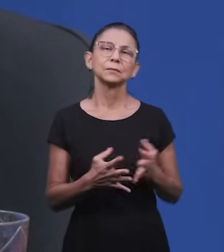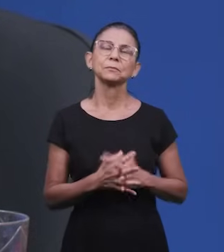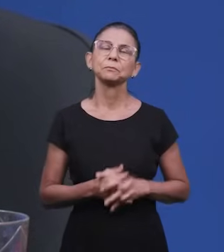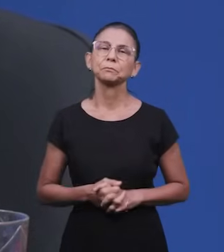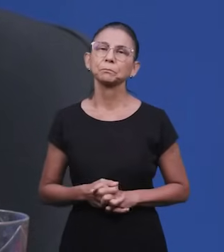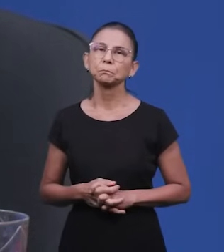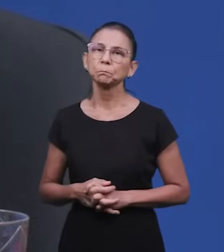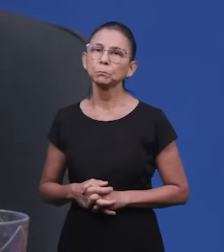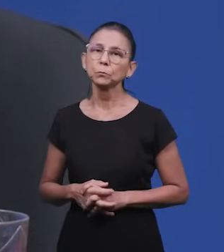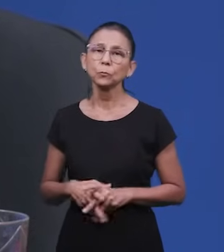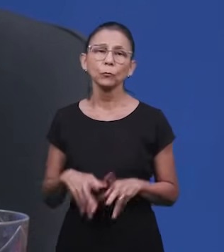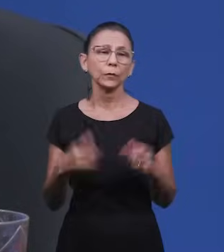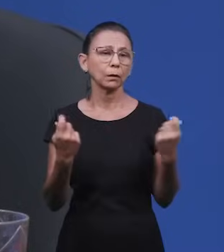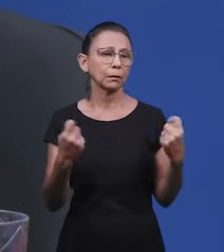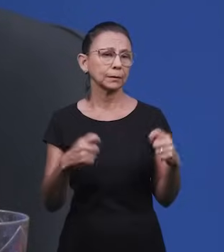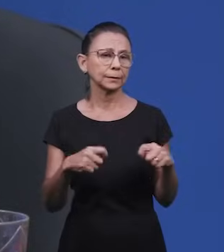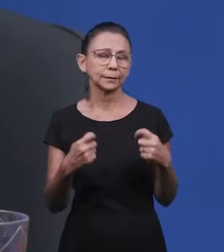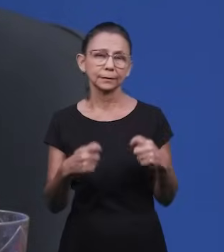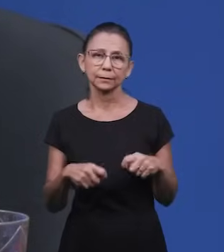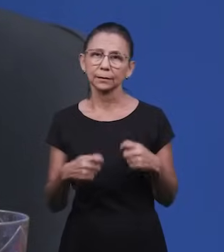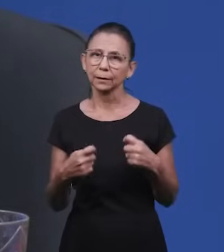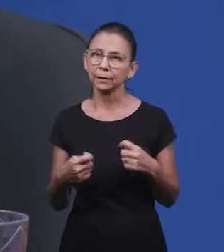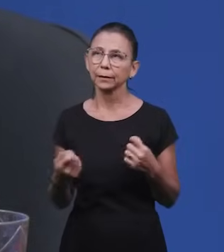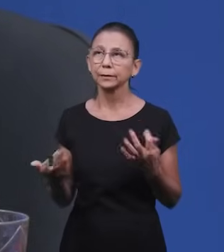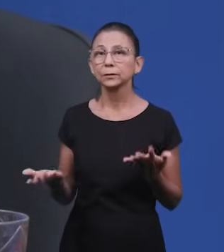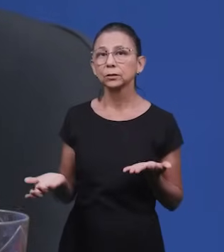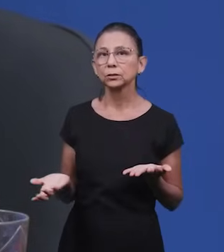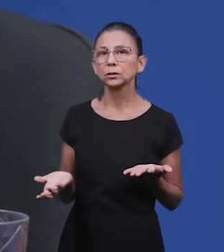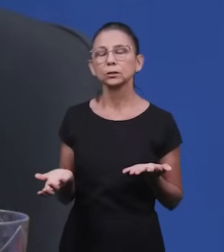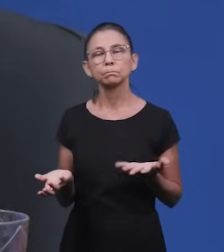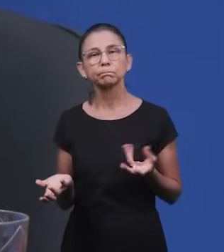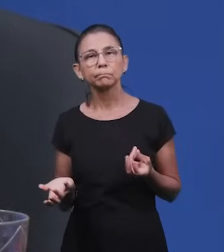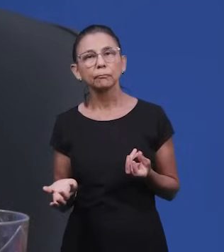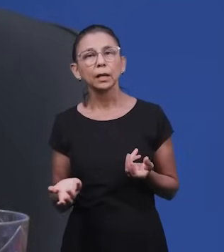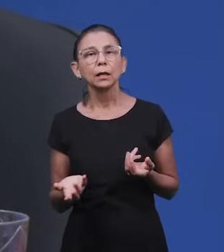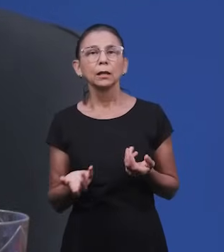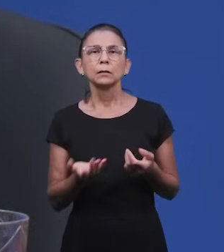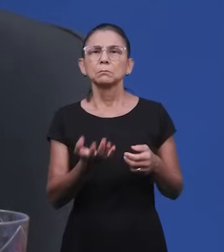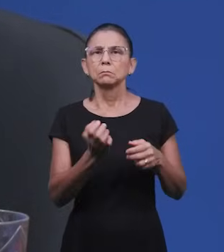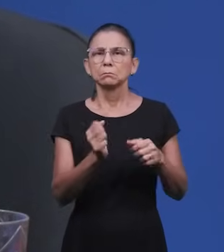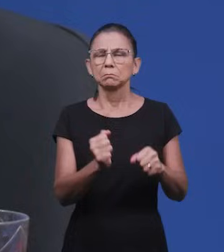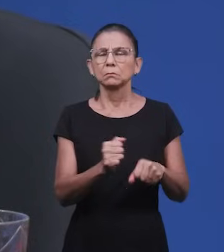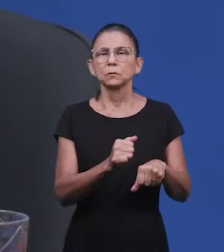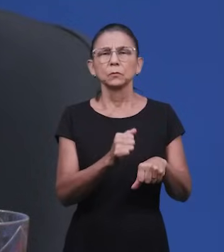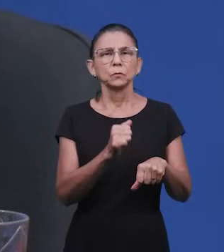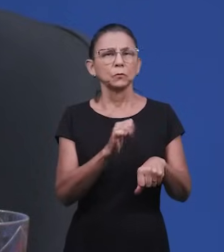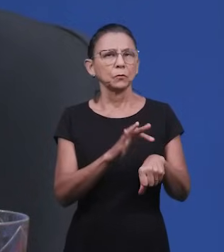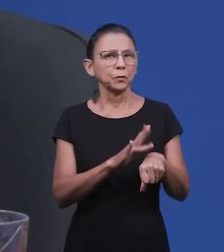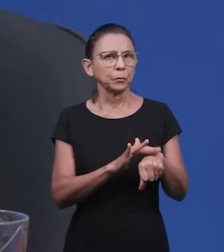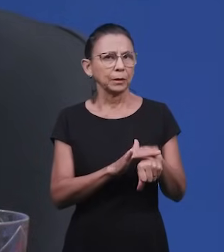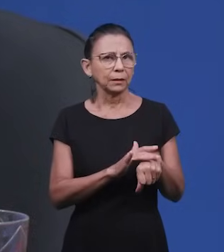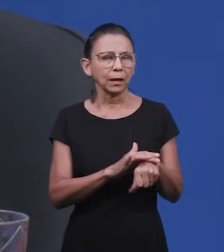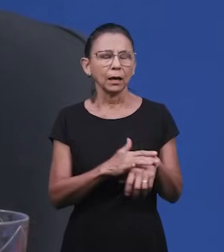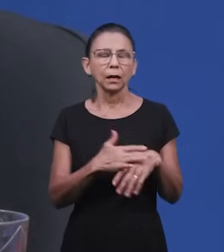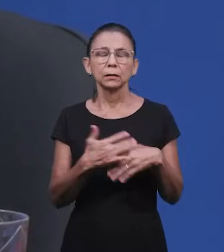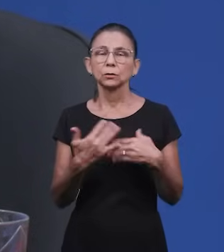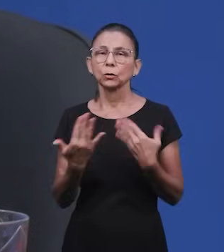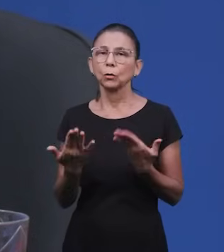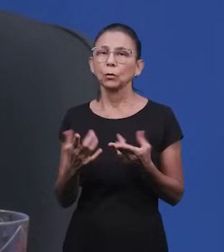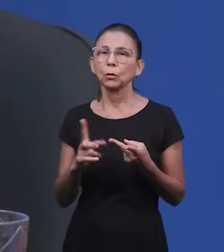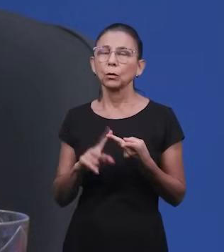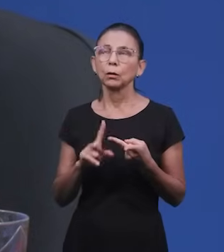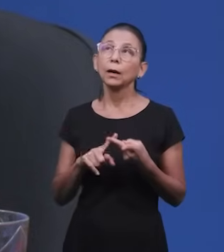Senhor, seja por uma necessidade de enfermidade, seja